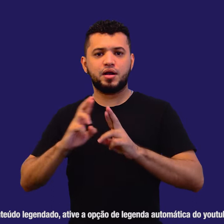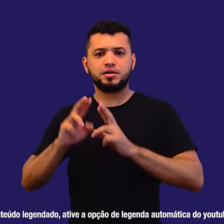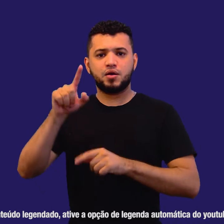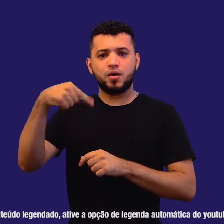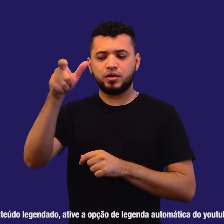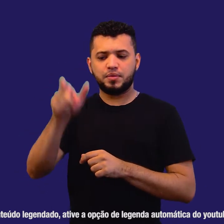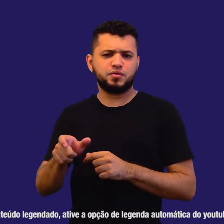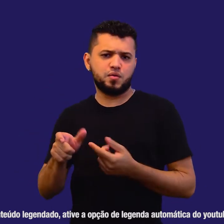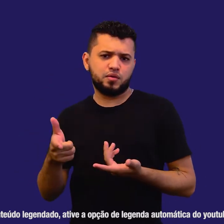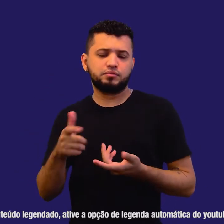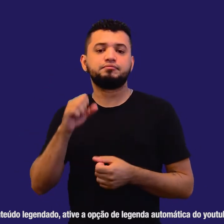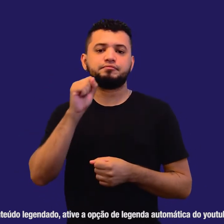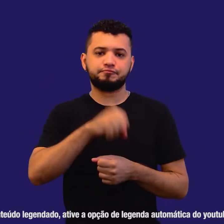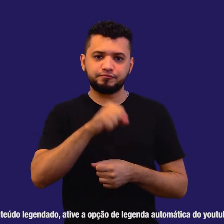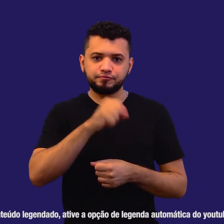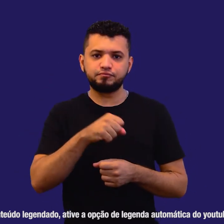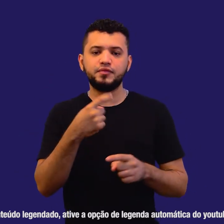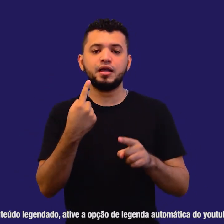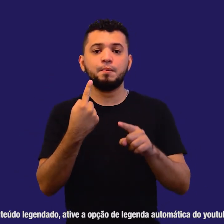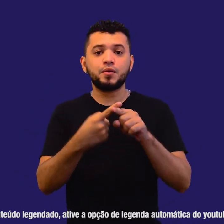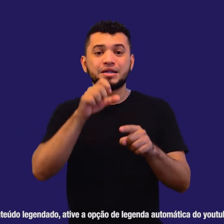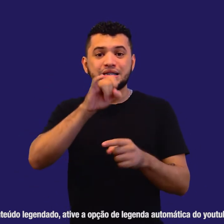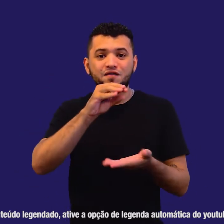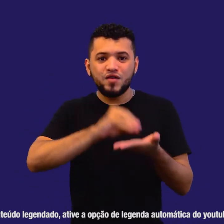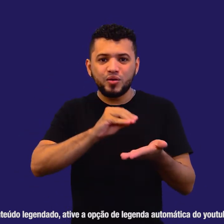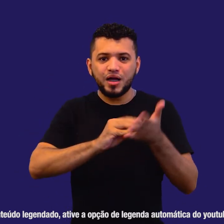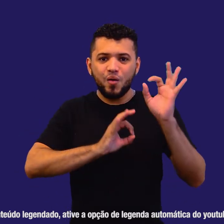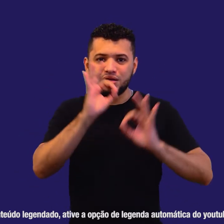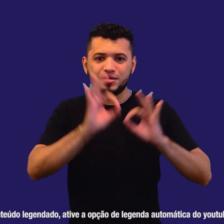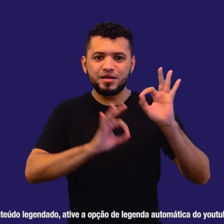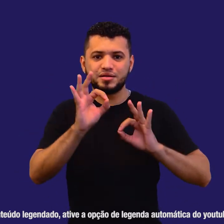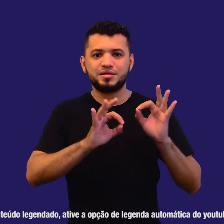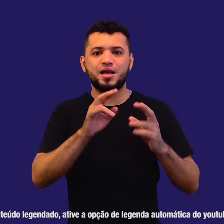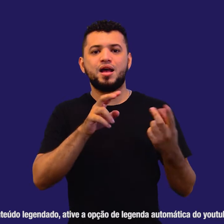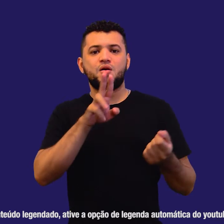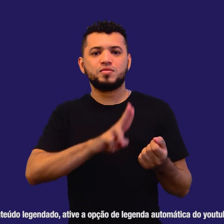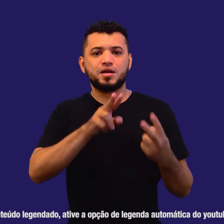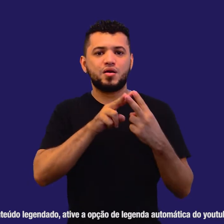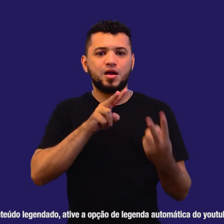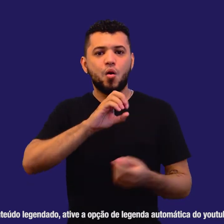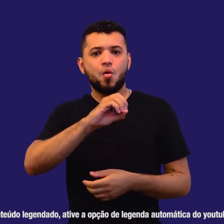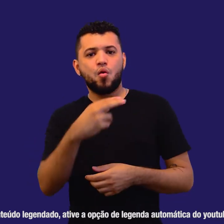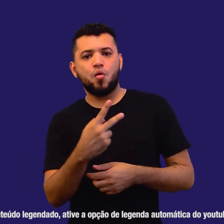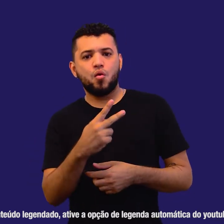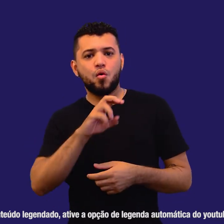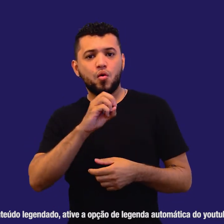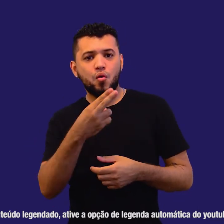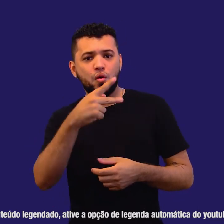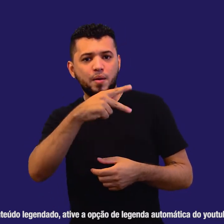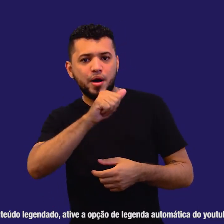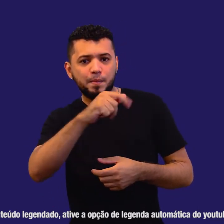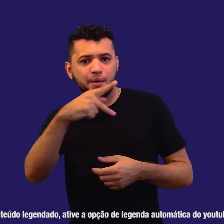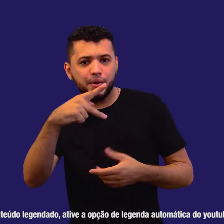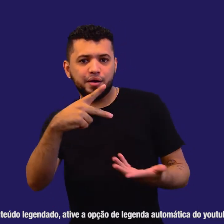né? Exatamente. E sem essa organização proporcionada por plataformas ou por aplicativos, havia uma desorganização